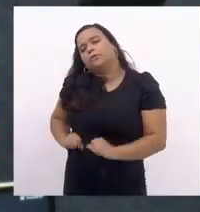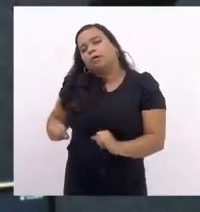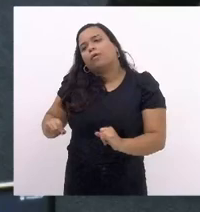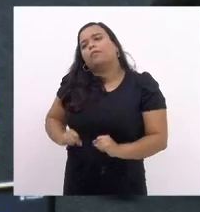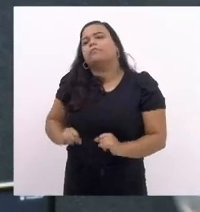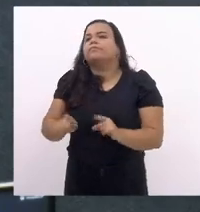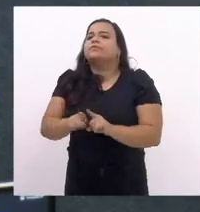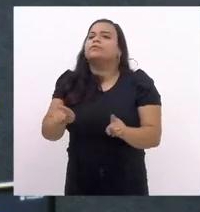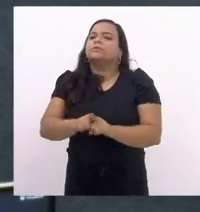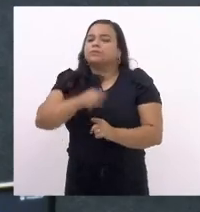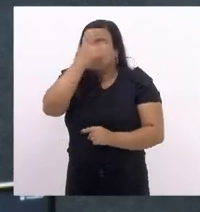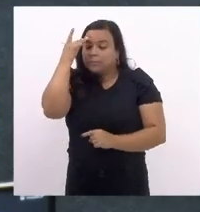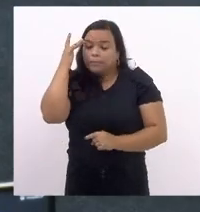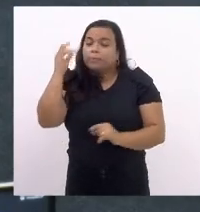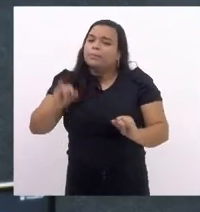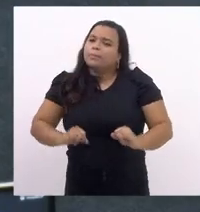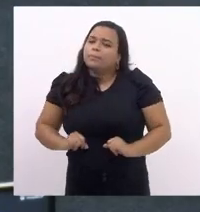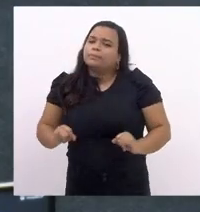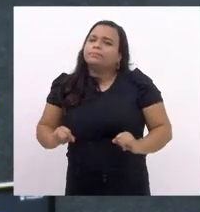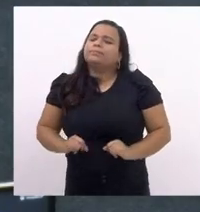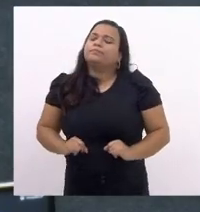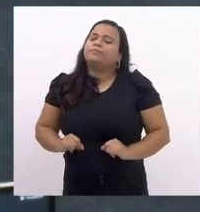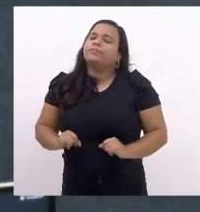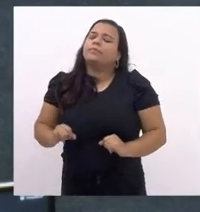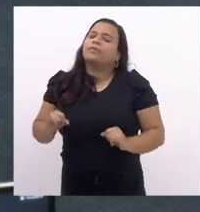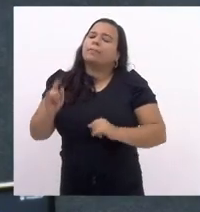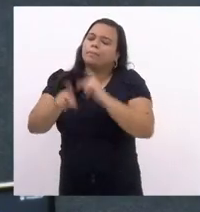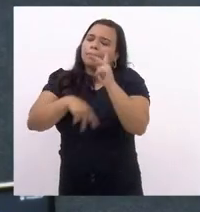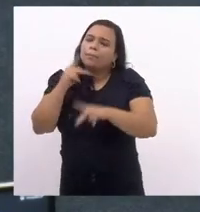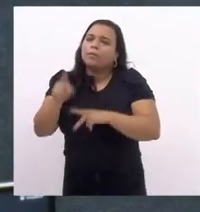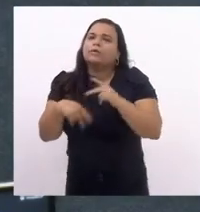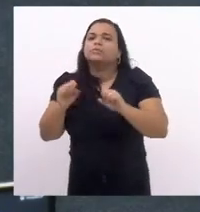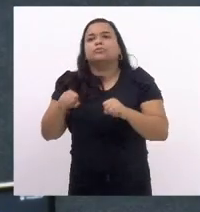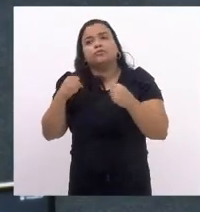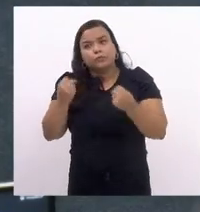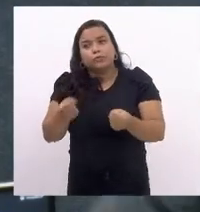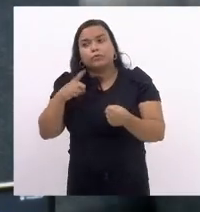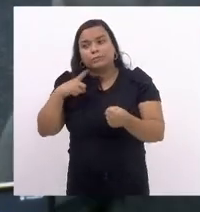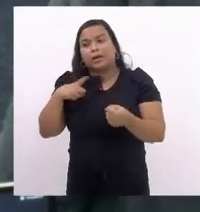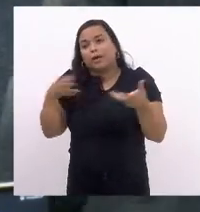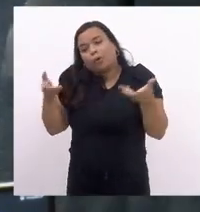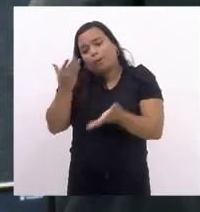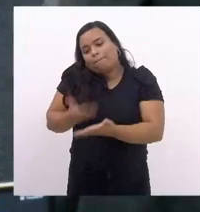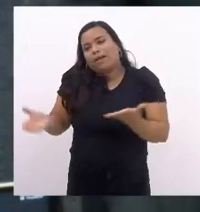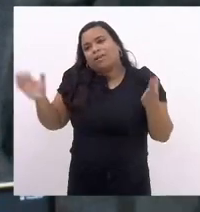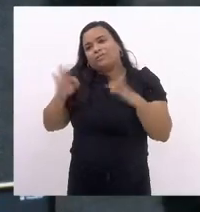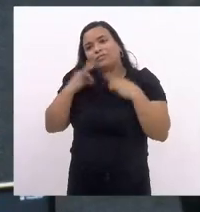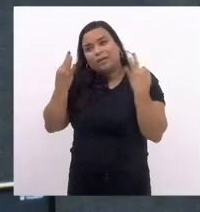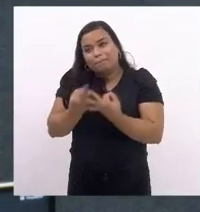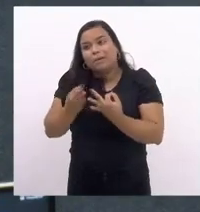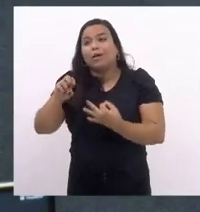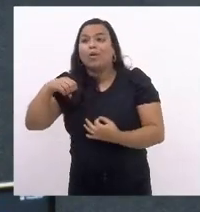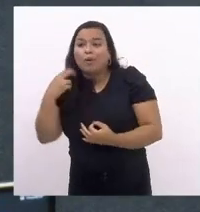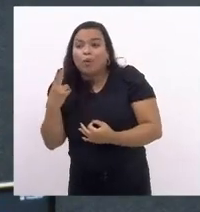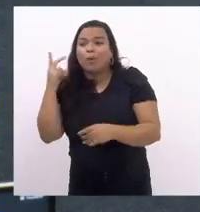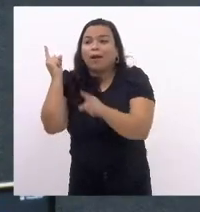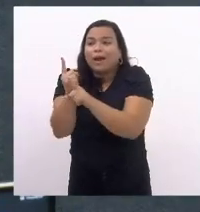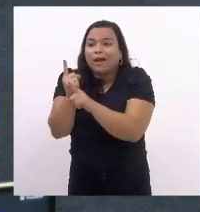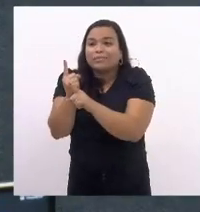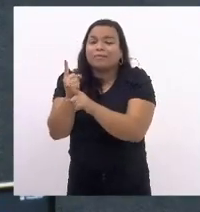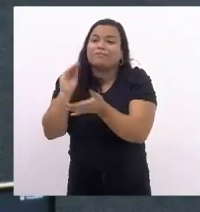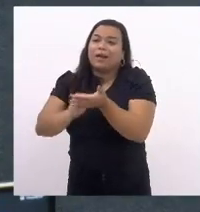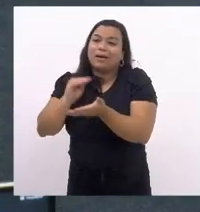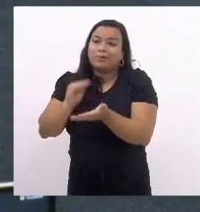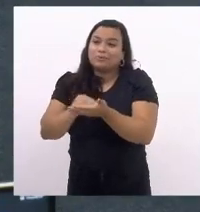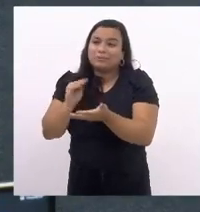população que pena, da população que está enterrando seus entes queridos, ou que nem os achou ainda. Renata me mostrou